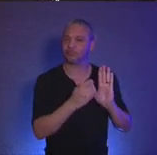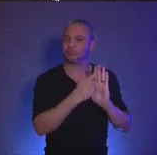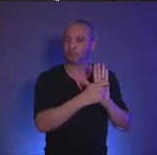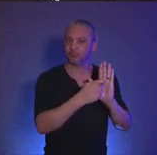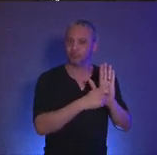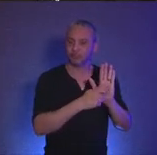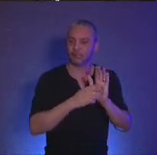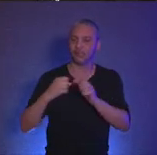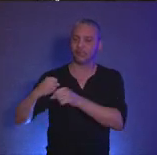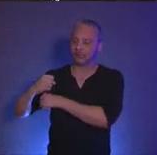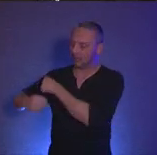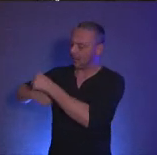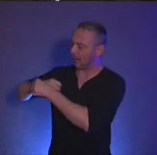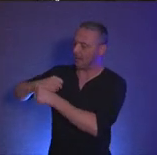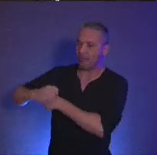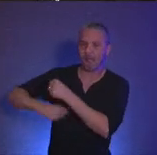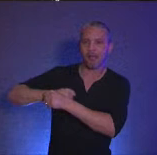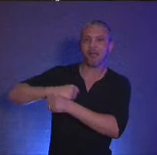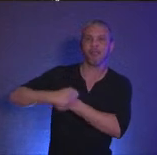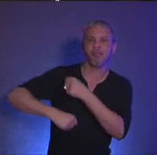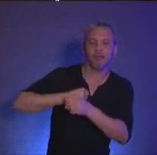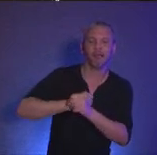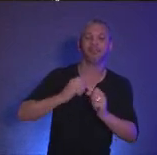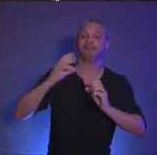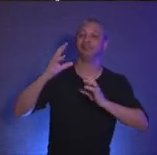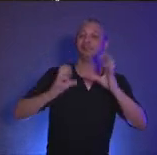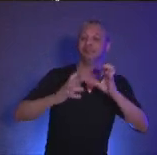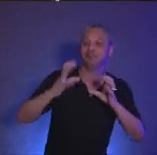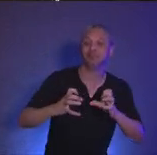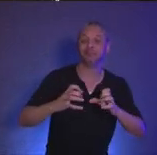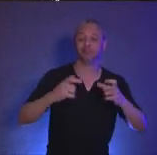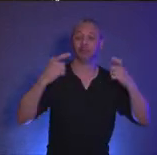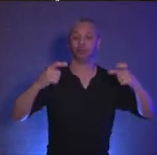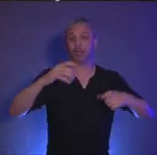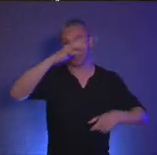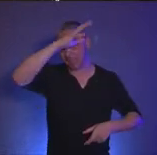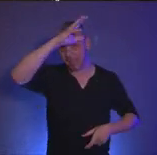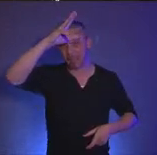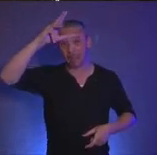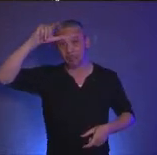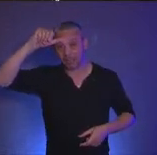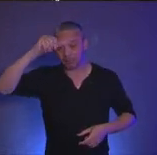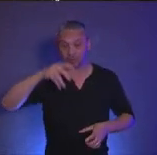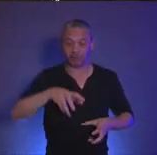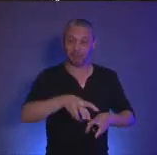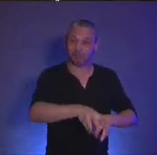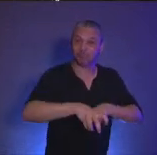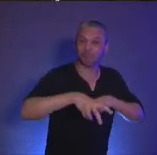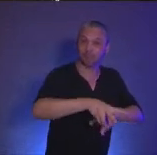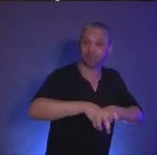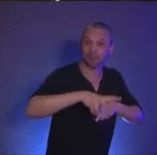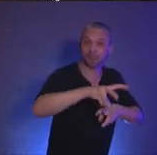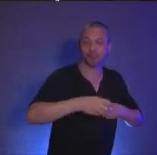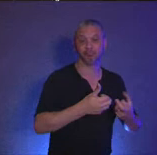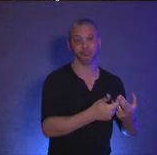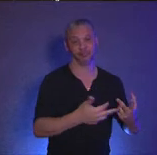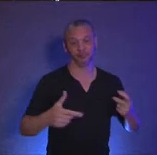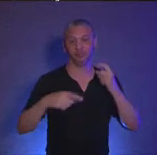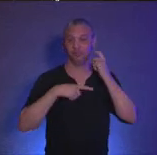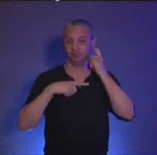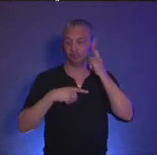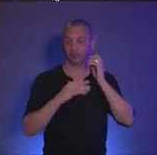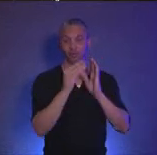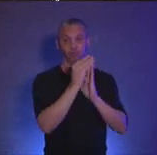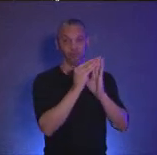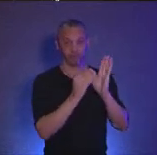de décadas de todos os conflitos fundiários que eles conseguem registrar no Brasil. É um tipo de base de dados que ela não está disponível, né, o governo não cataloga esse